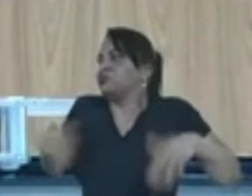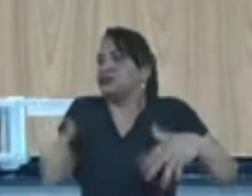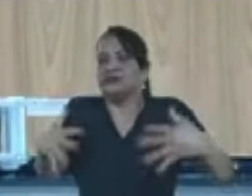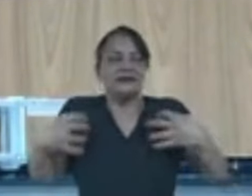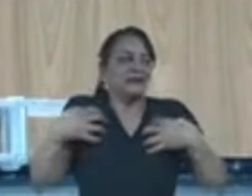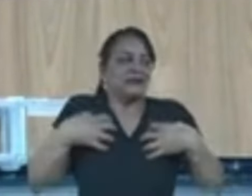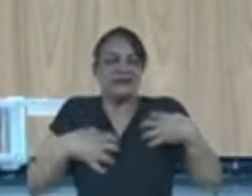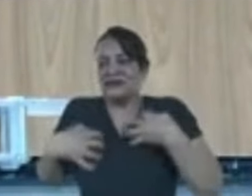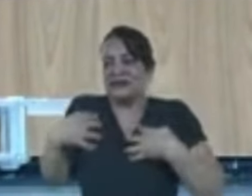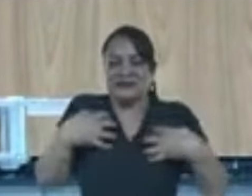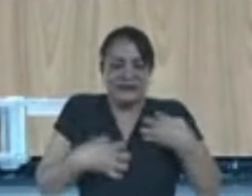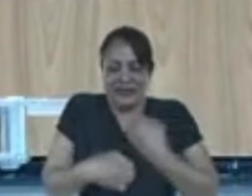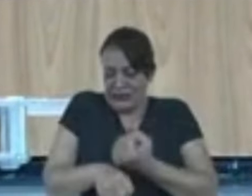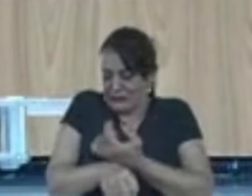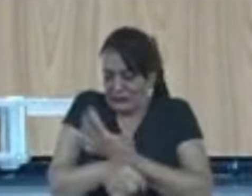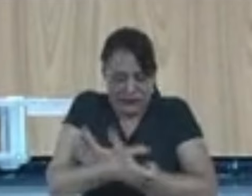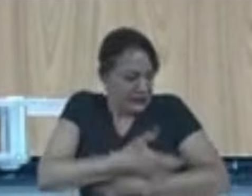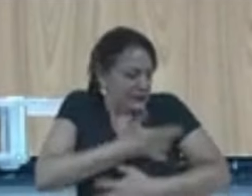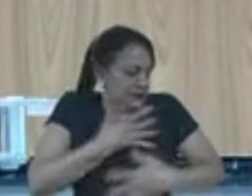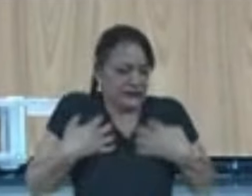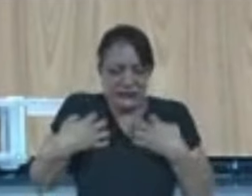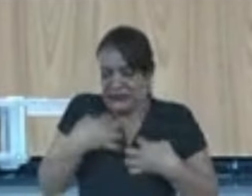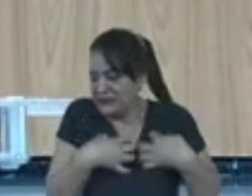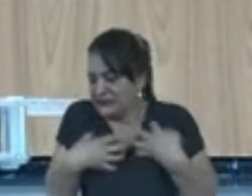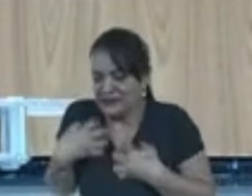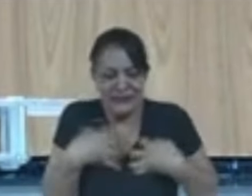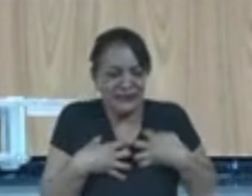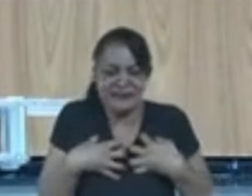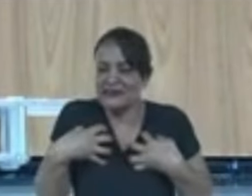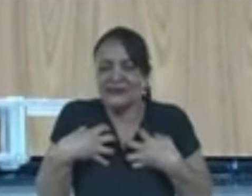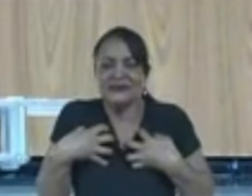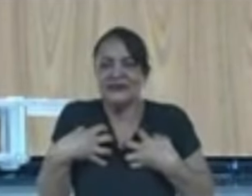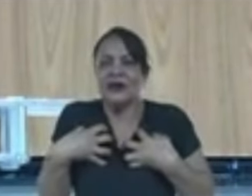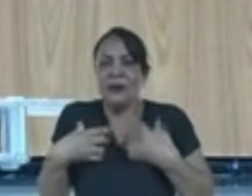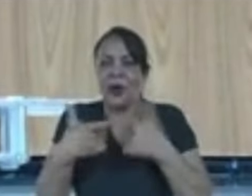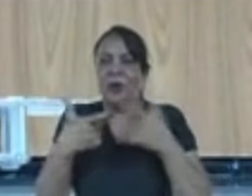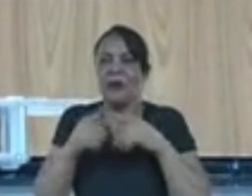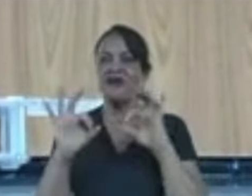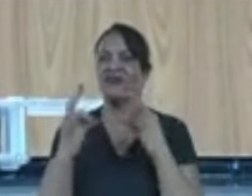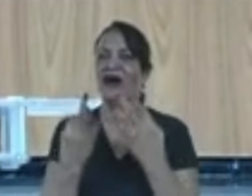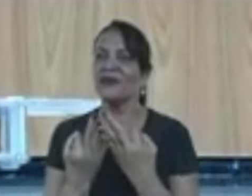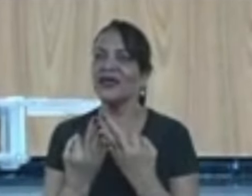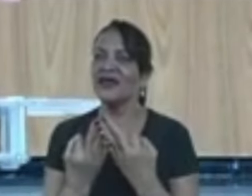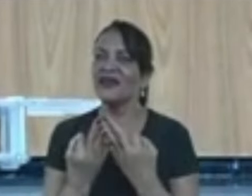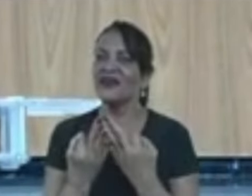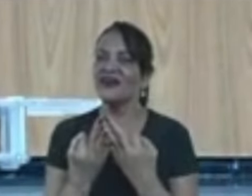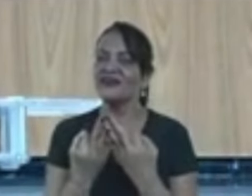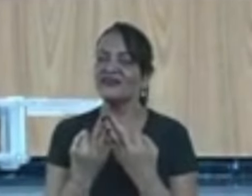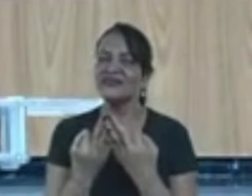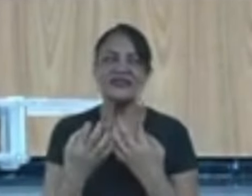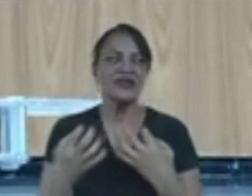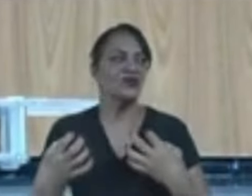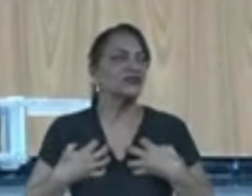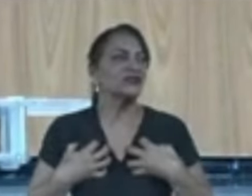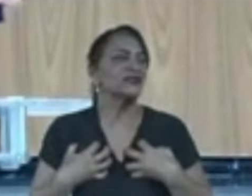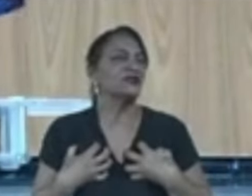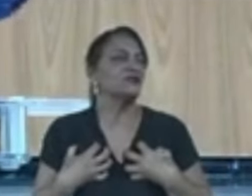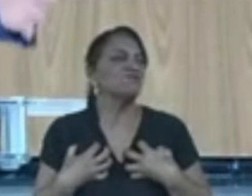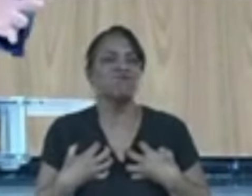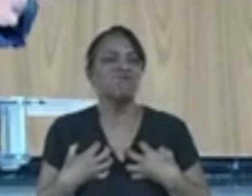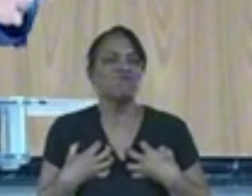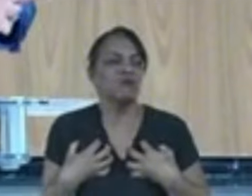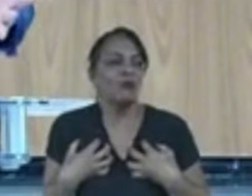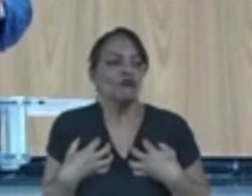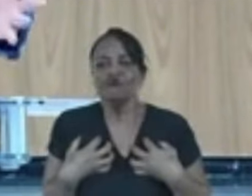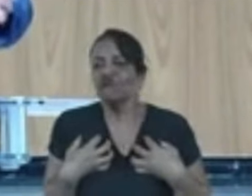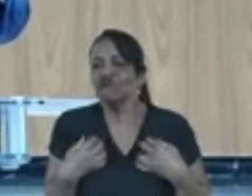desestruturado emocionalmente por conta de alguém que está dando trabalho para você. Só que você está se sentindo impotente, você chegou nos seus